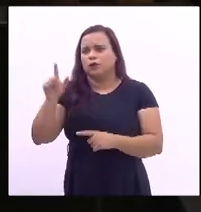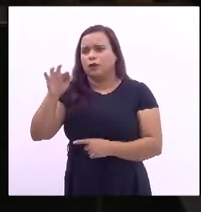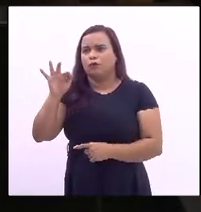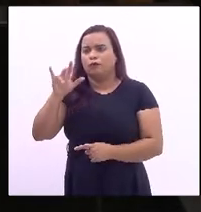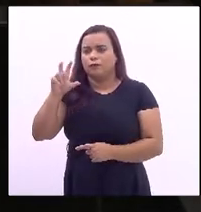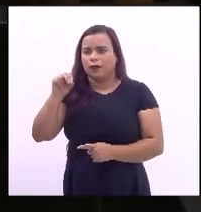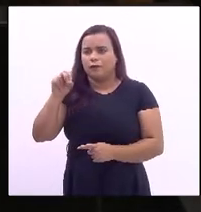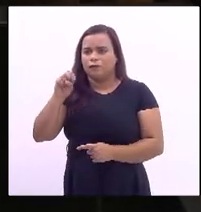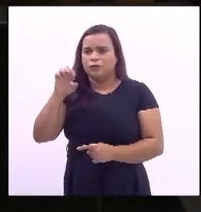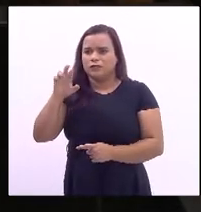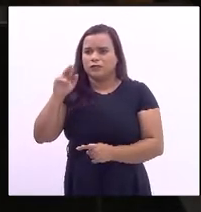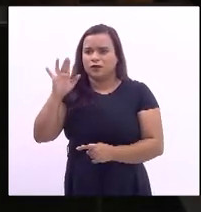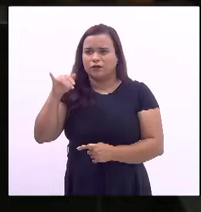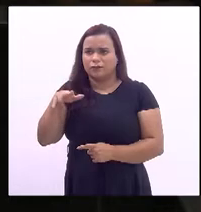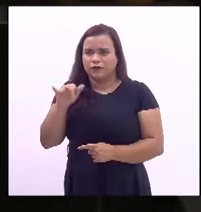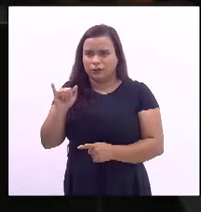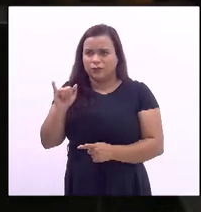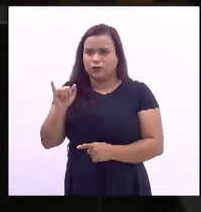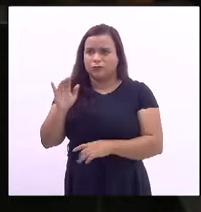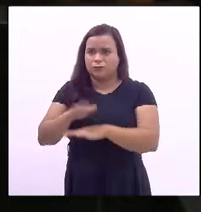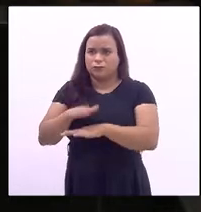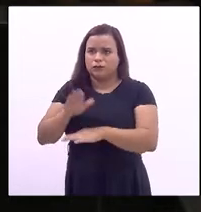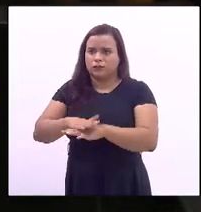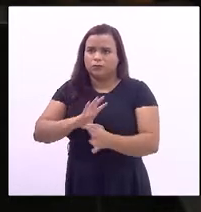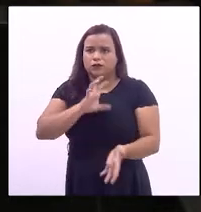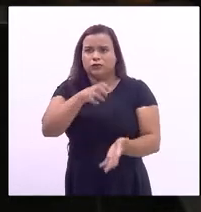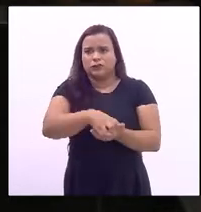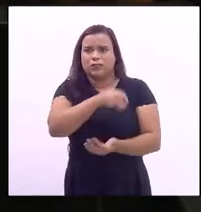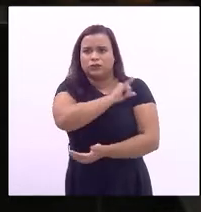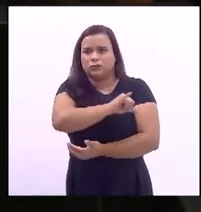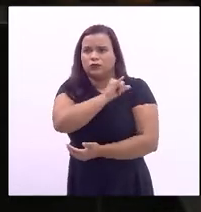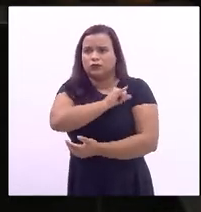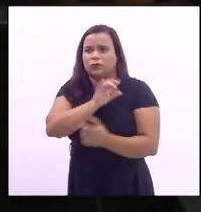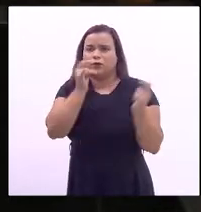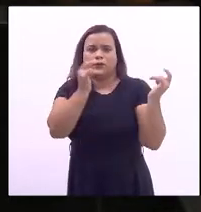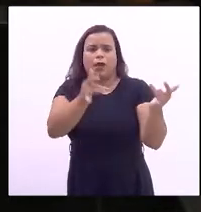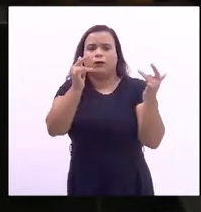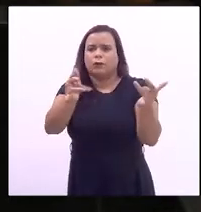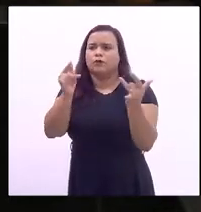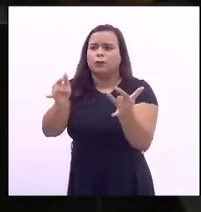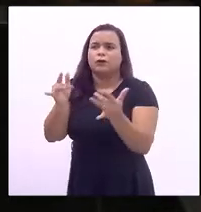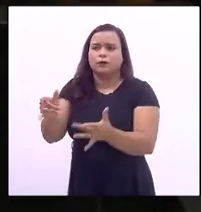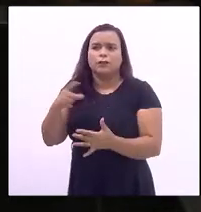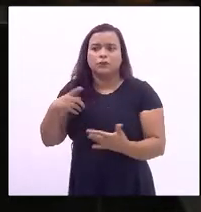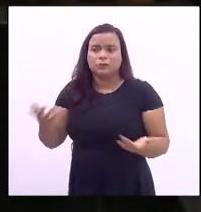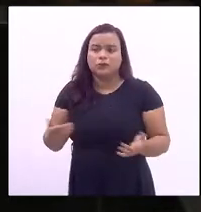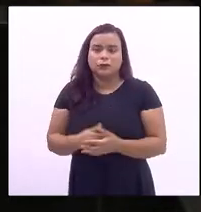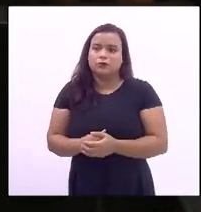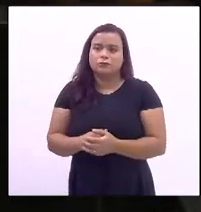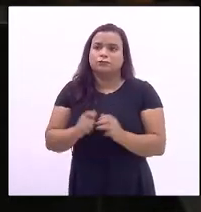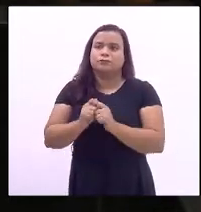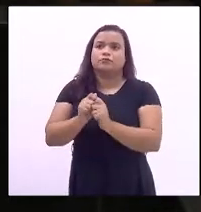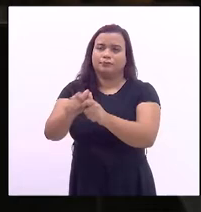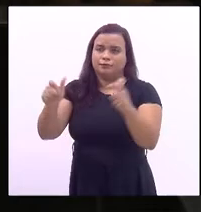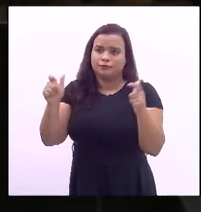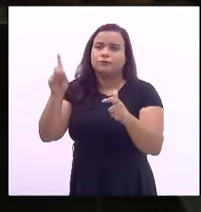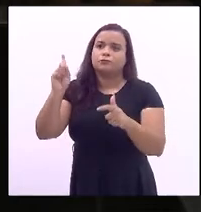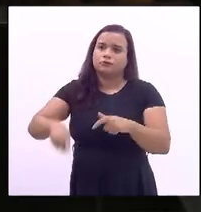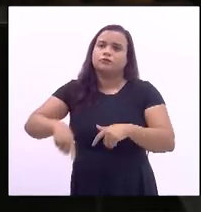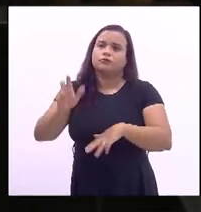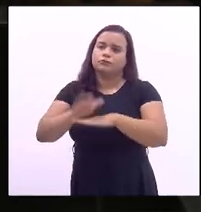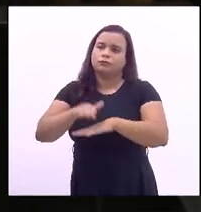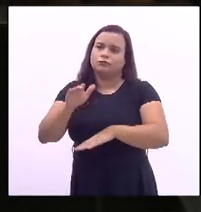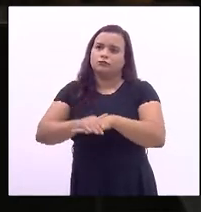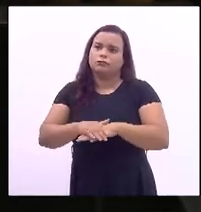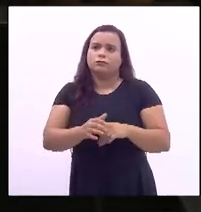Flávio serafini é disse o centro do Rio está inteiramente abandonado e boa parte desse abandono tem a